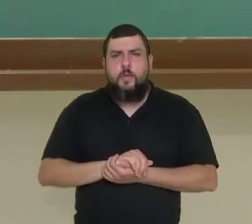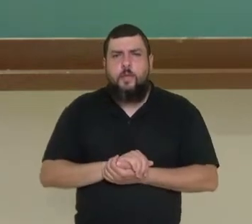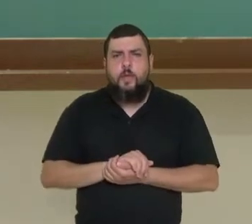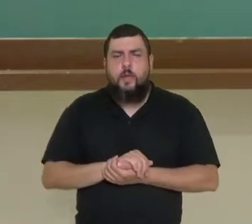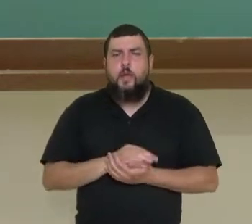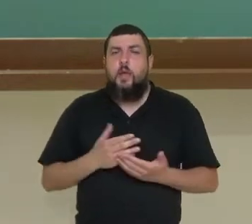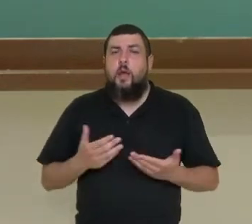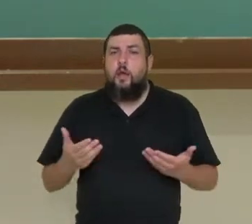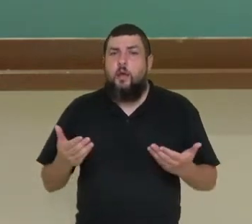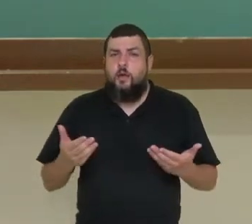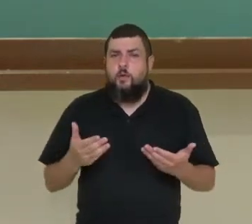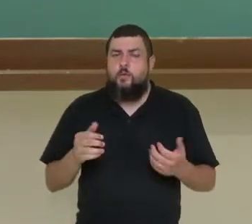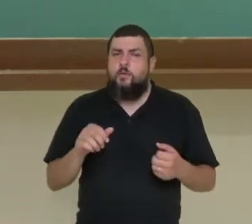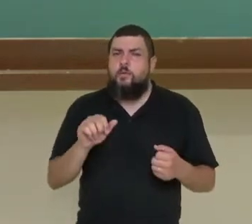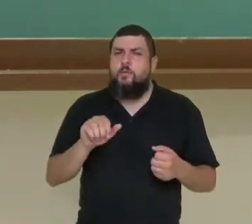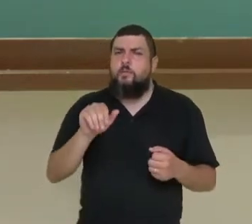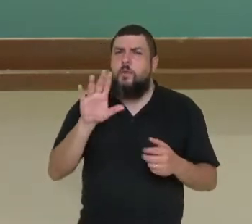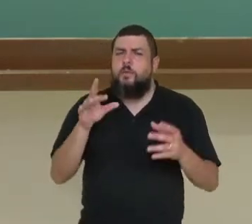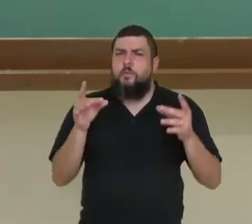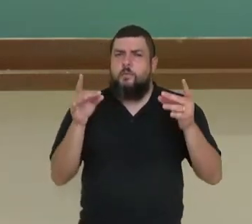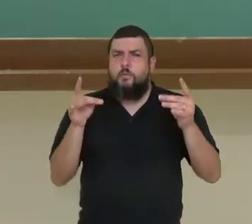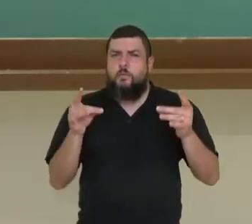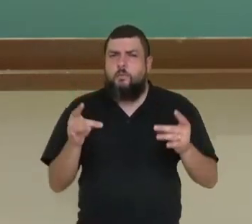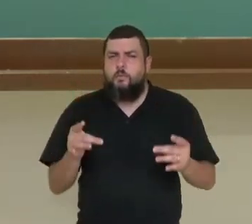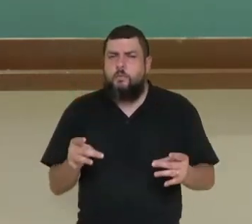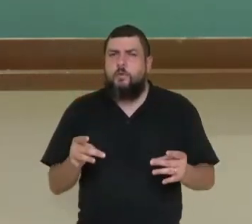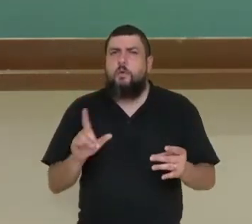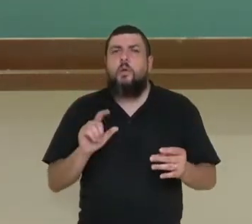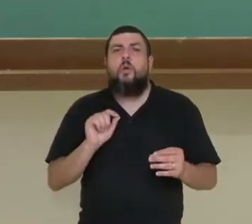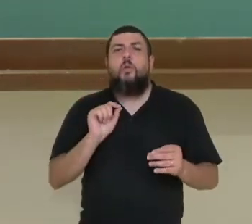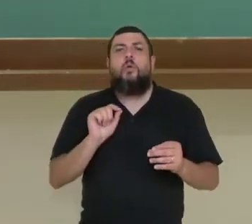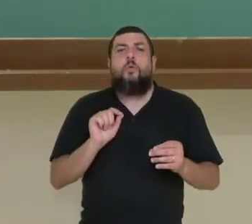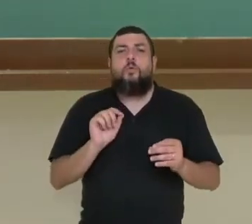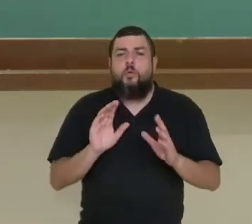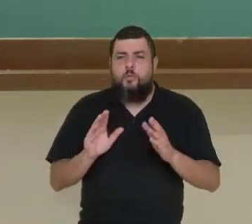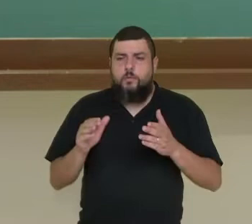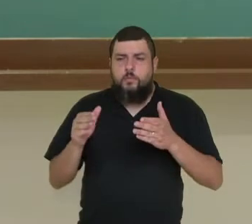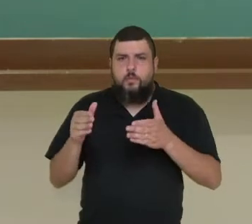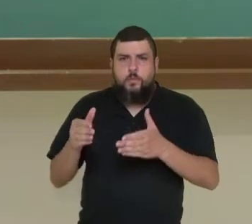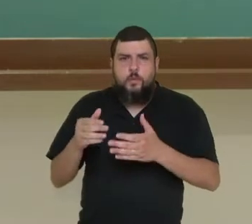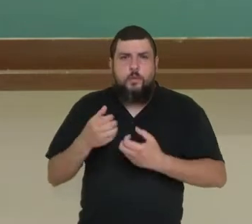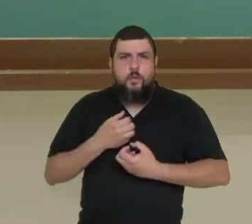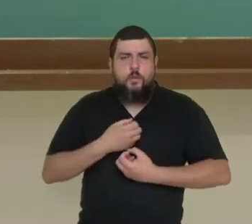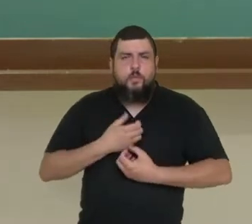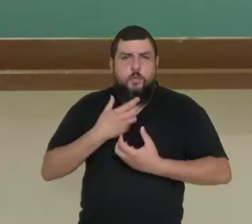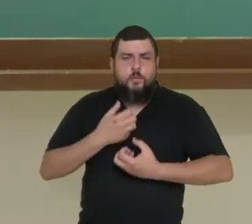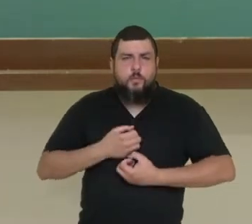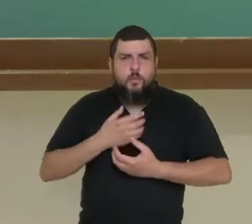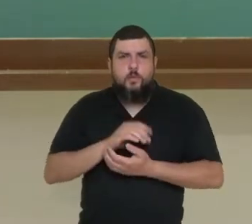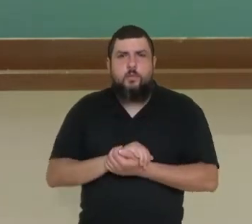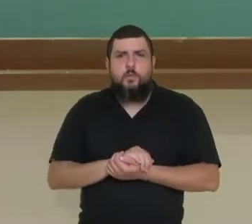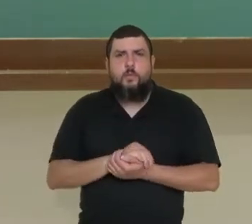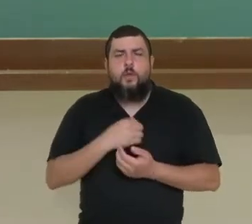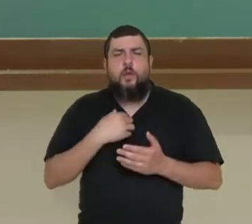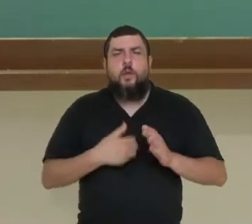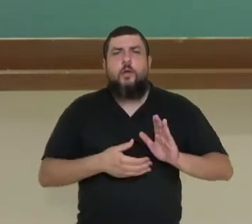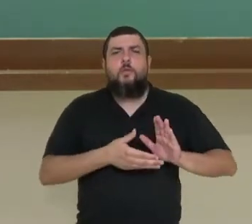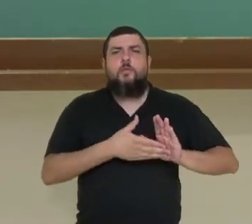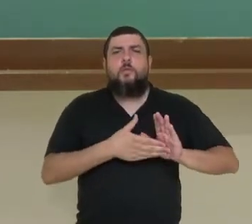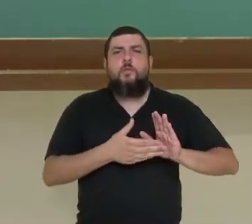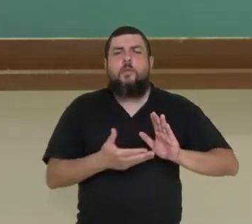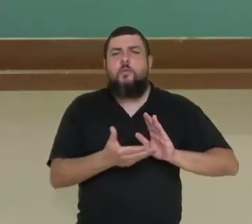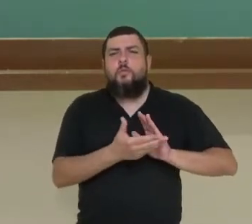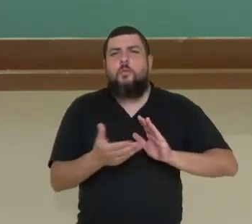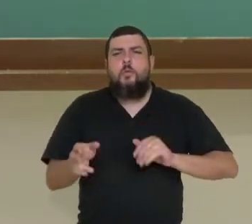mais detalhes os elementos composicionais das poesias, e a nossa sugestão é que vocês possam utilizar a